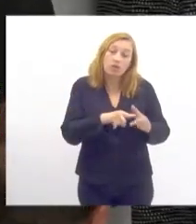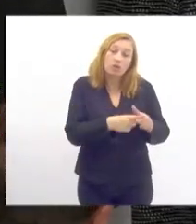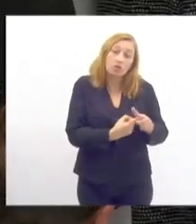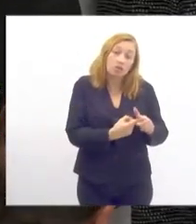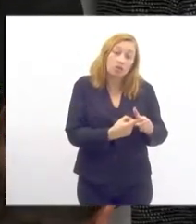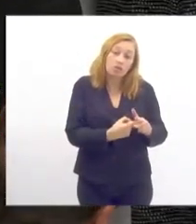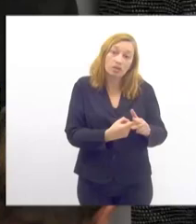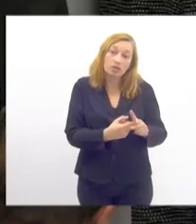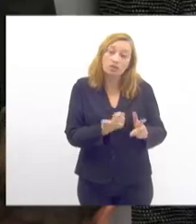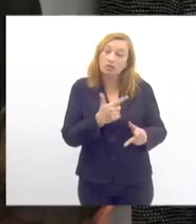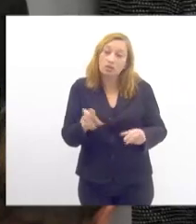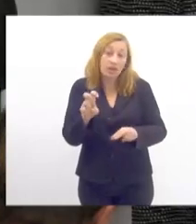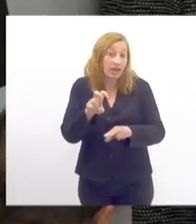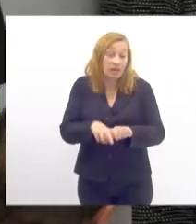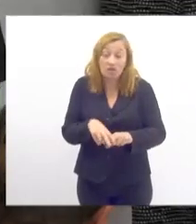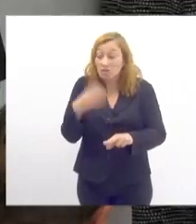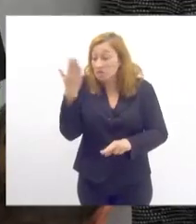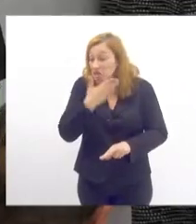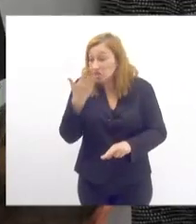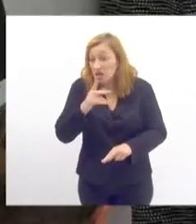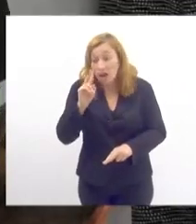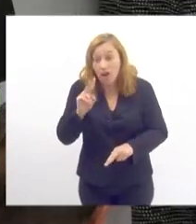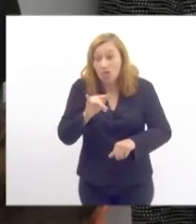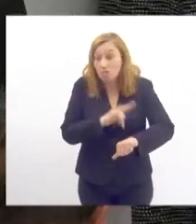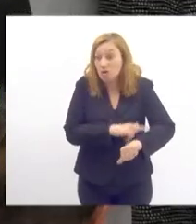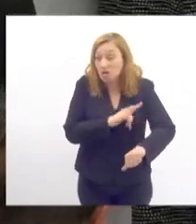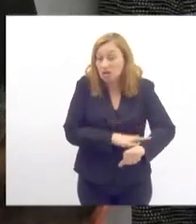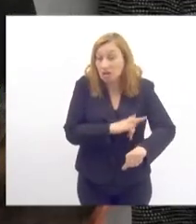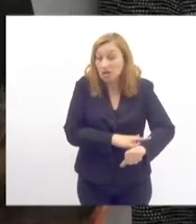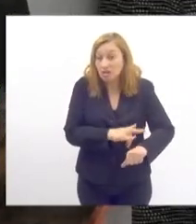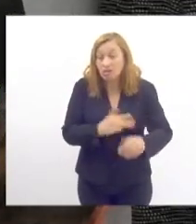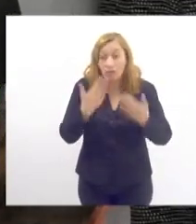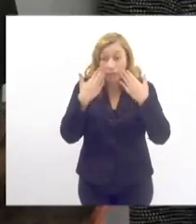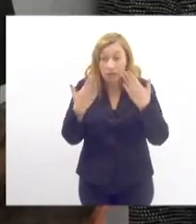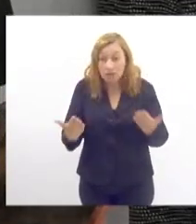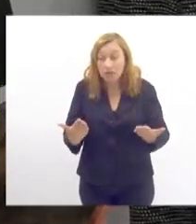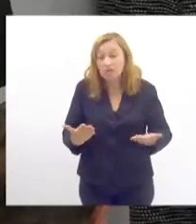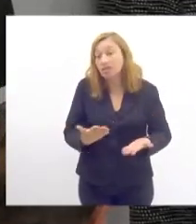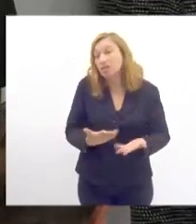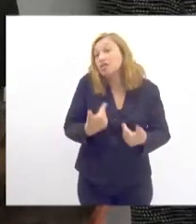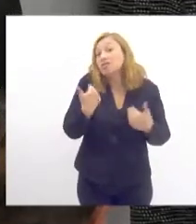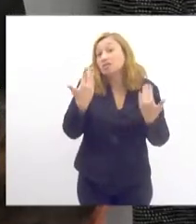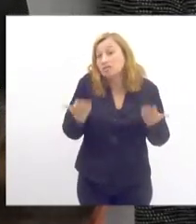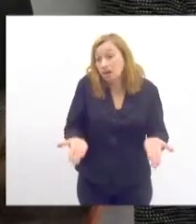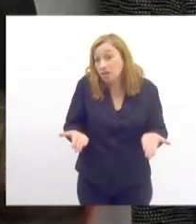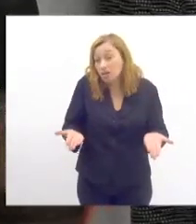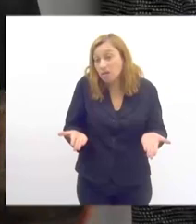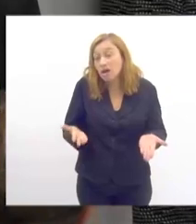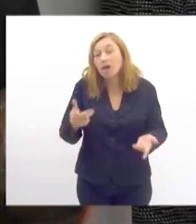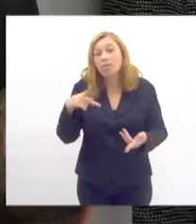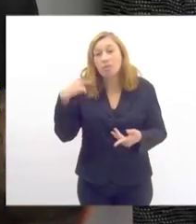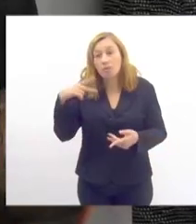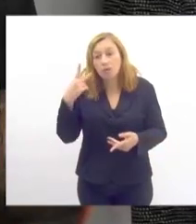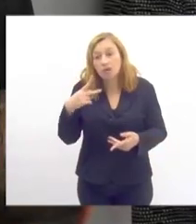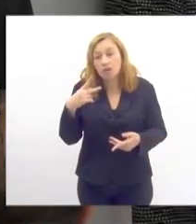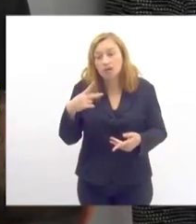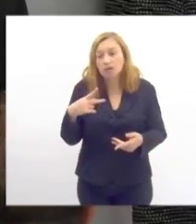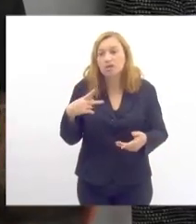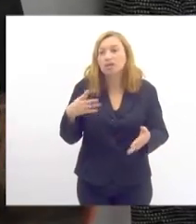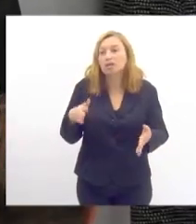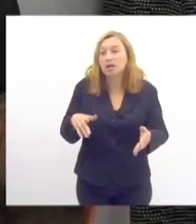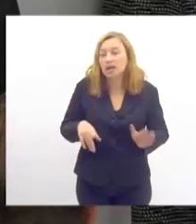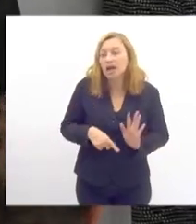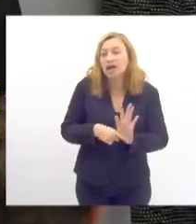tem cadeira, como eu vejo lá, o vaso sanitário, como foi apresentado. Então, a política é que impera,